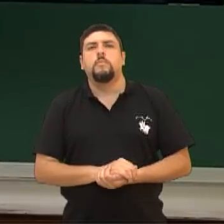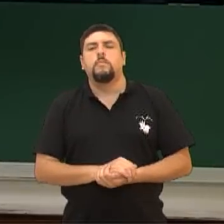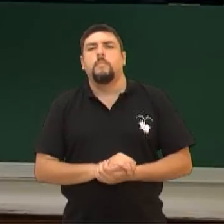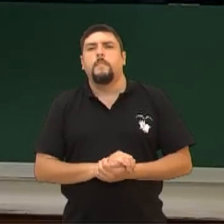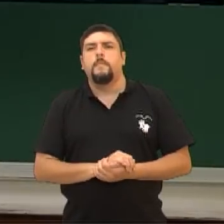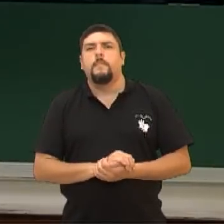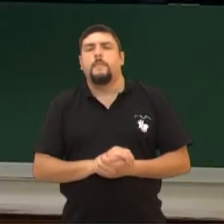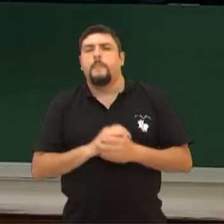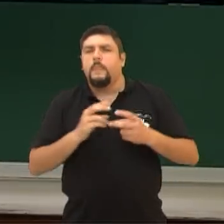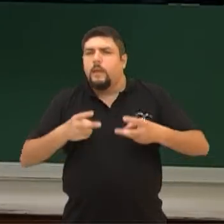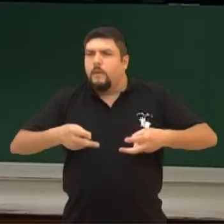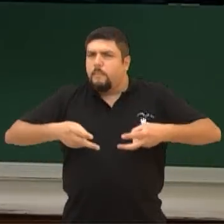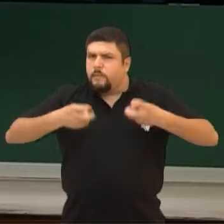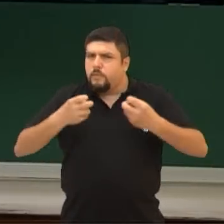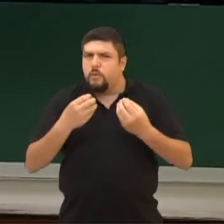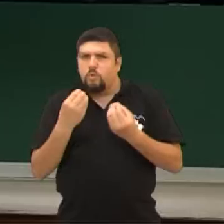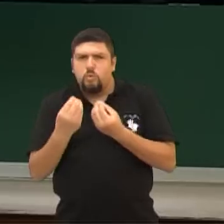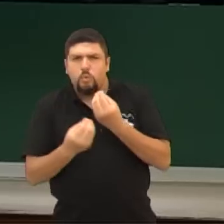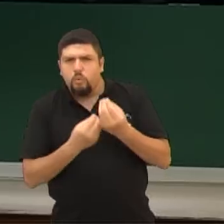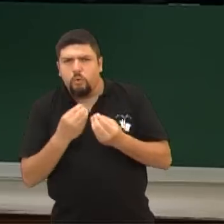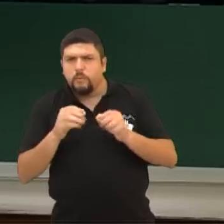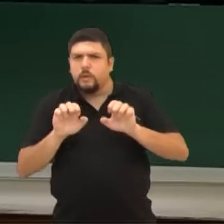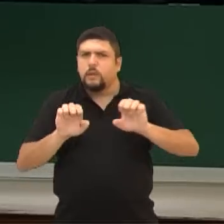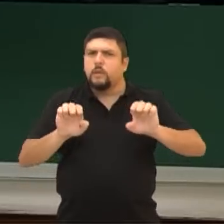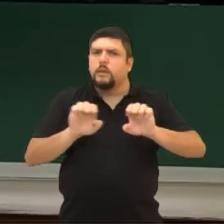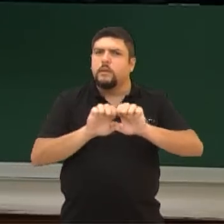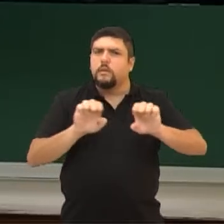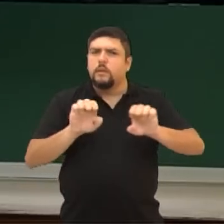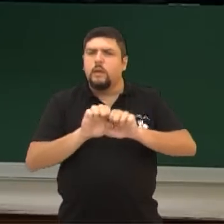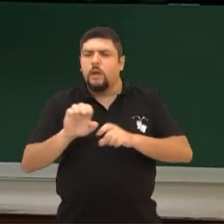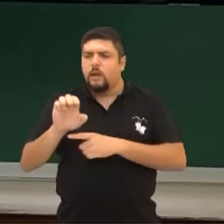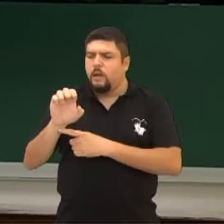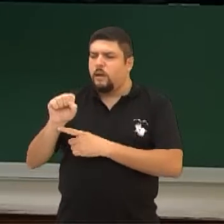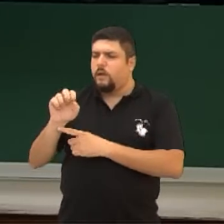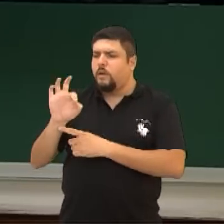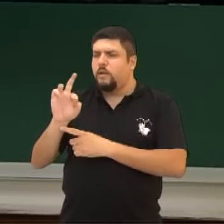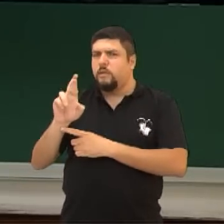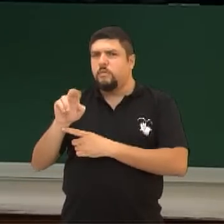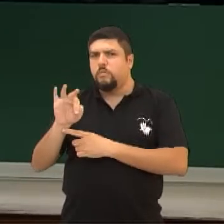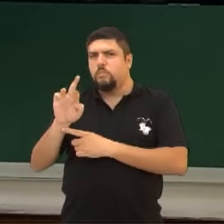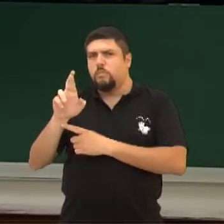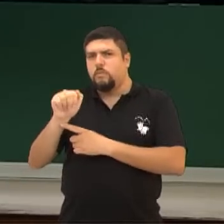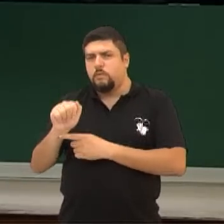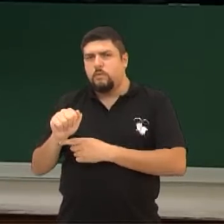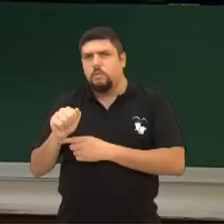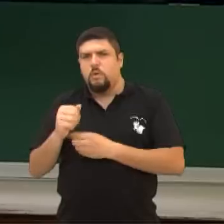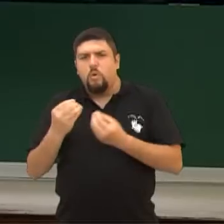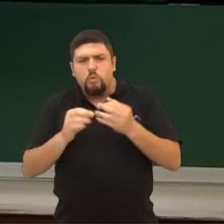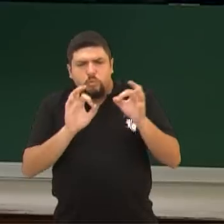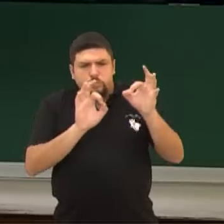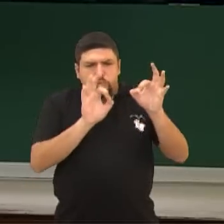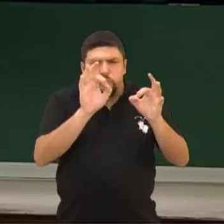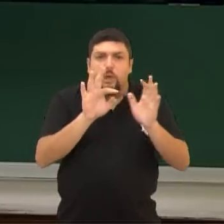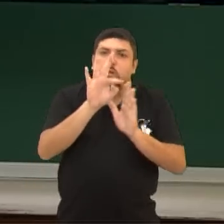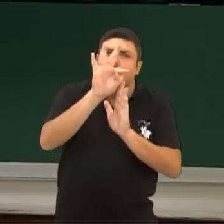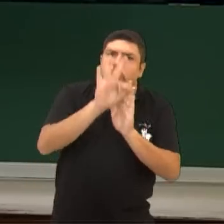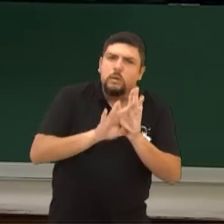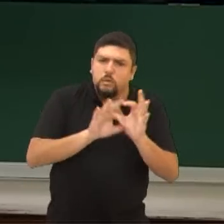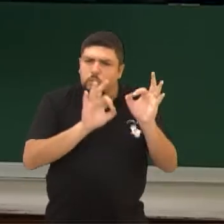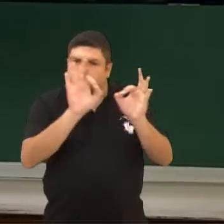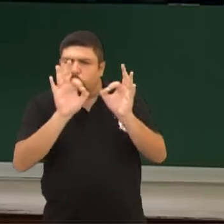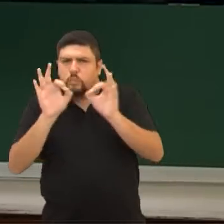a estrutura da entrevista, como que o texto está organizado? Como que ele foi